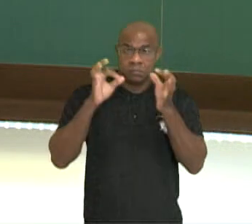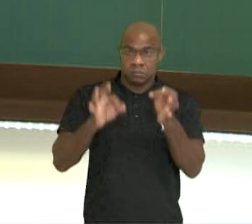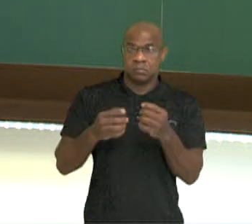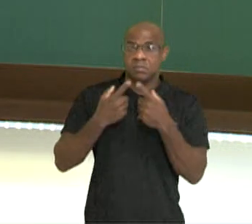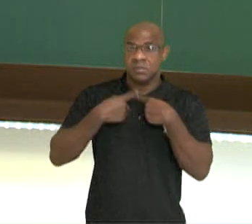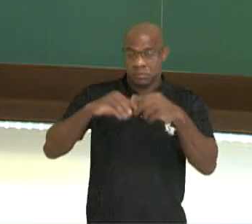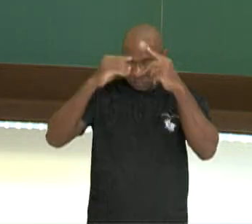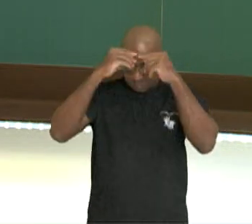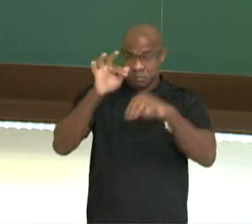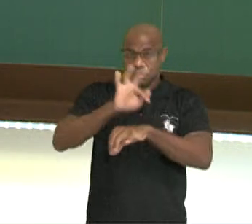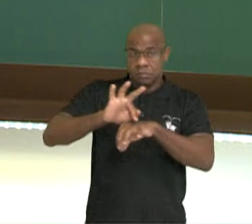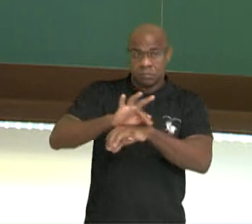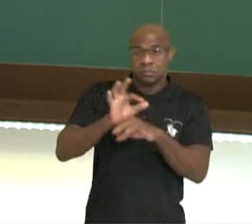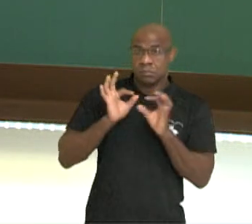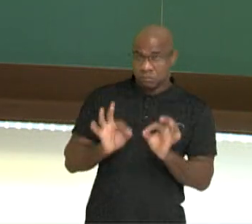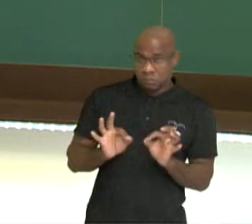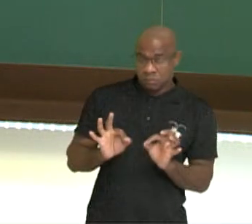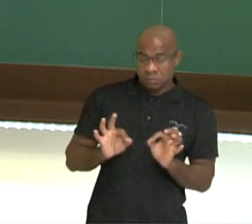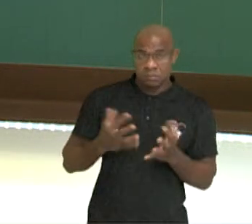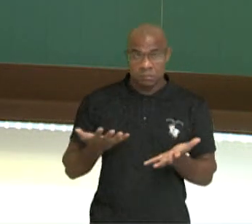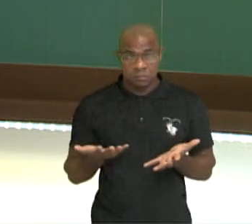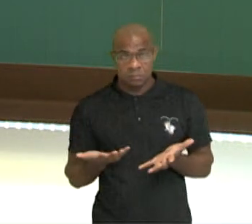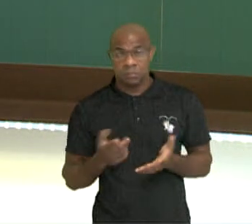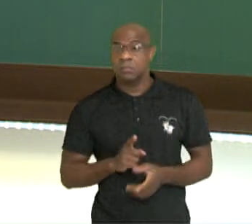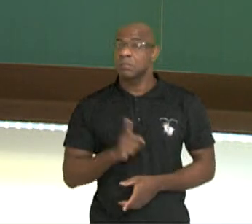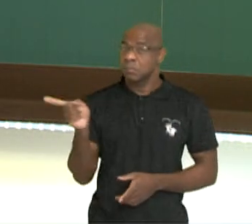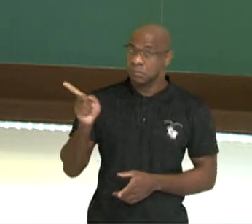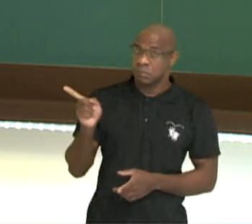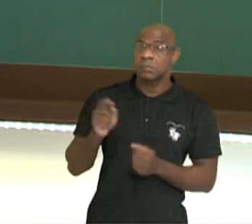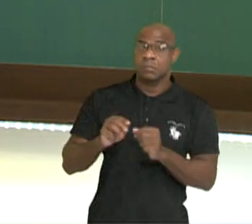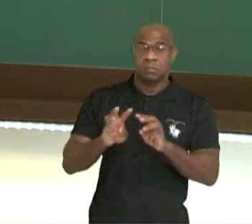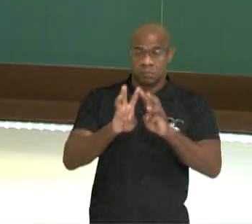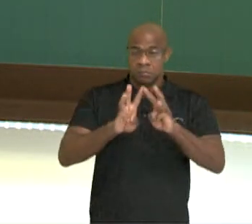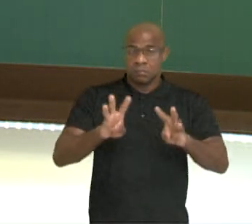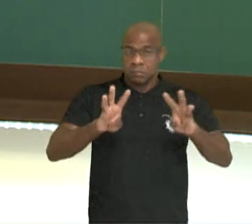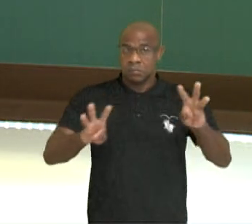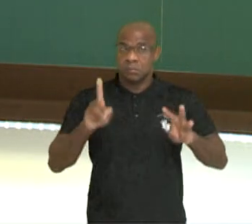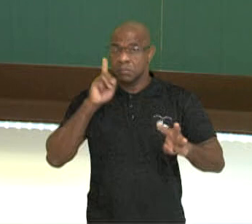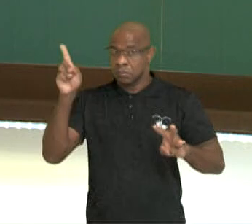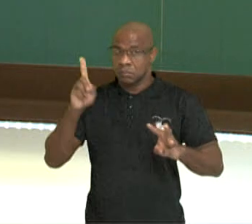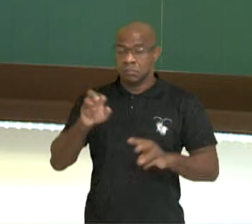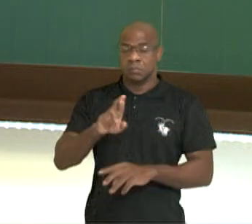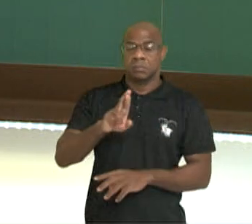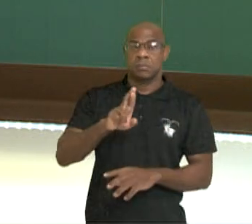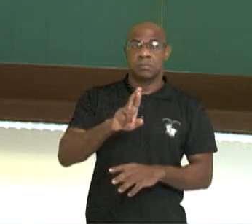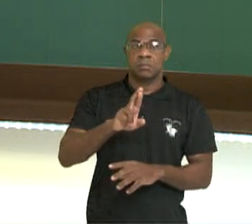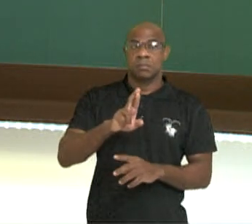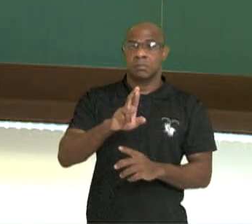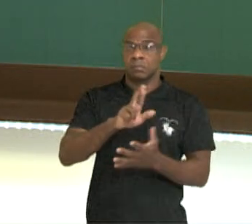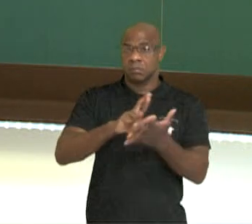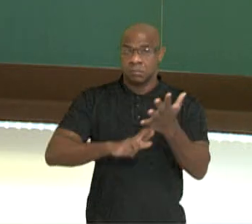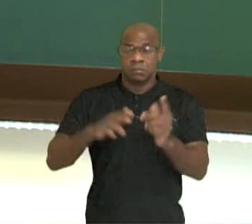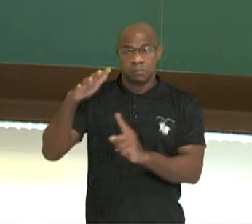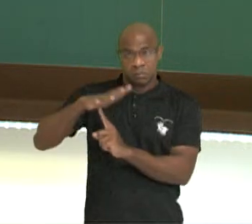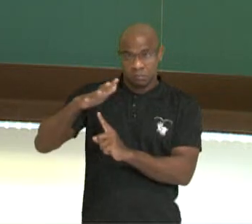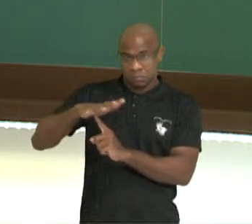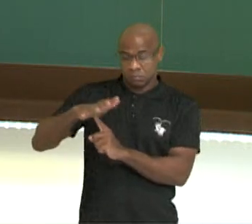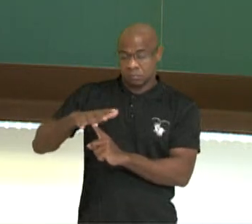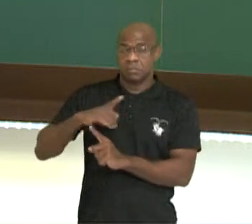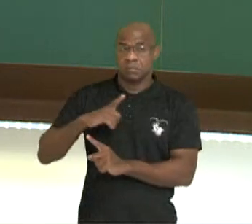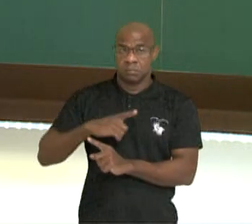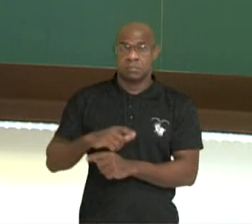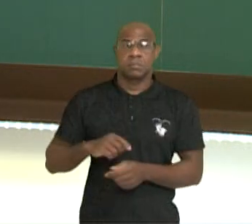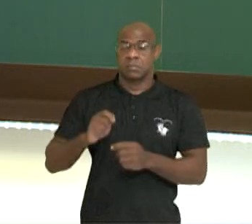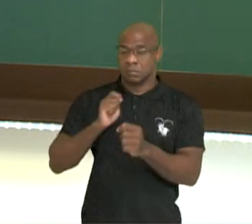linguagem formal? Tá certo? Então, lá na plataforma da Redação Paraná, acessa, busca